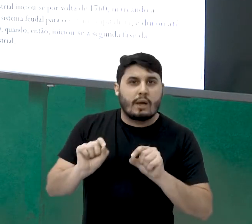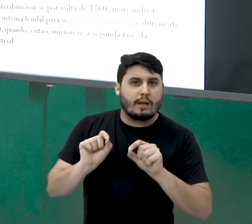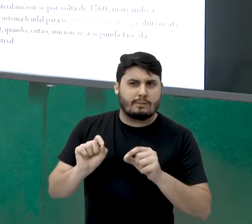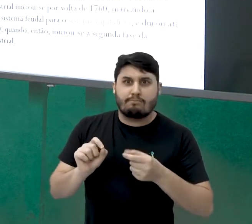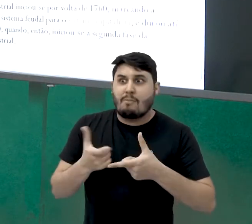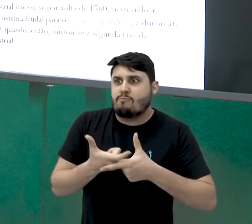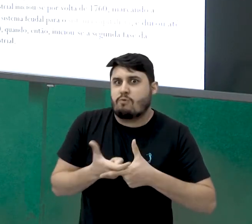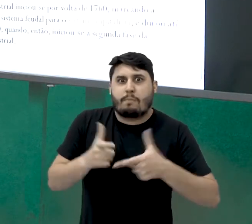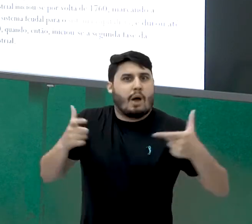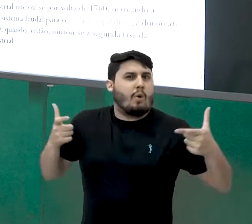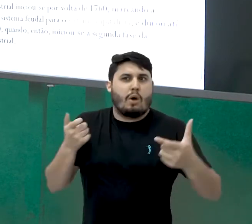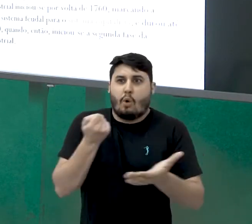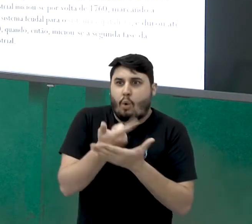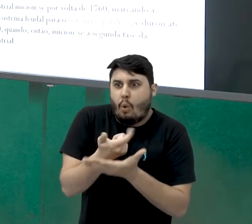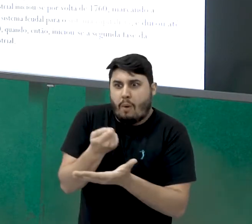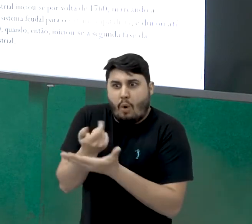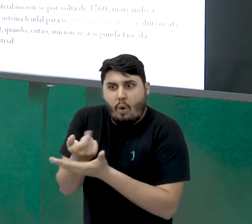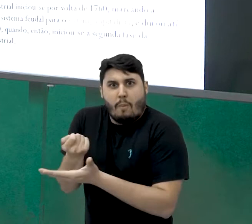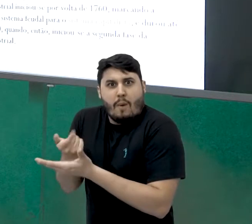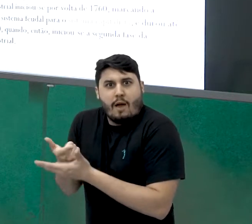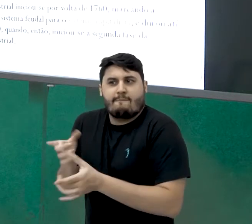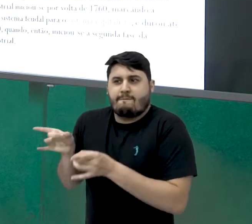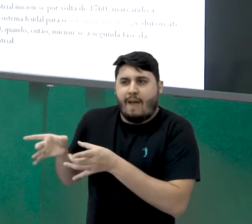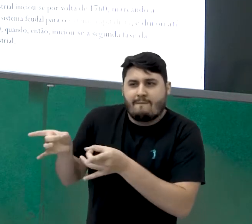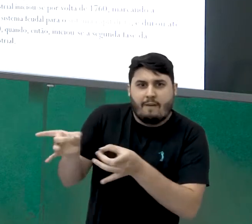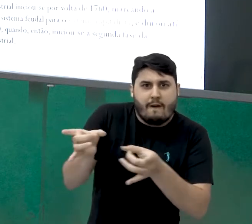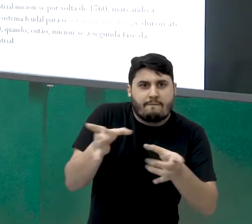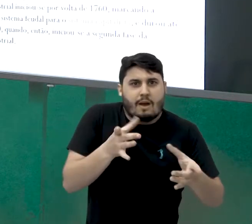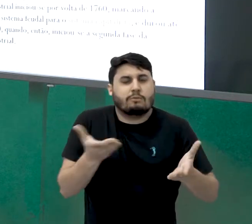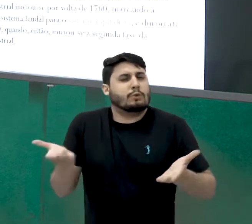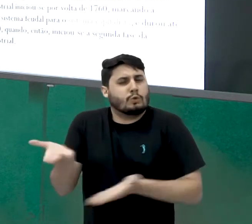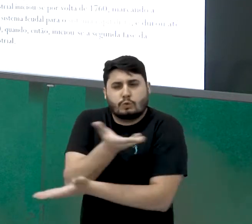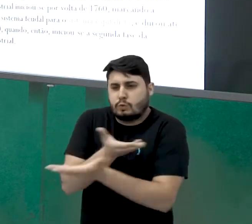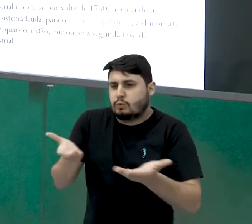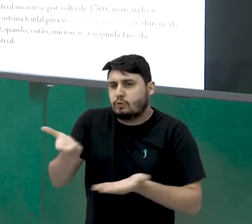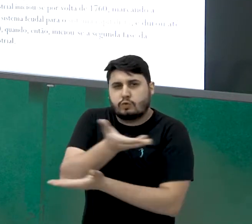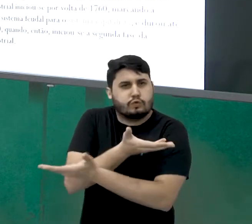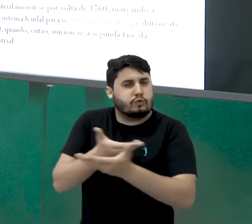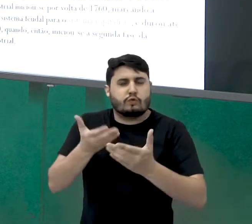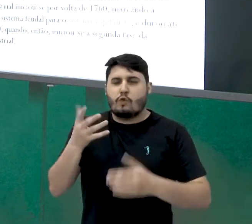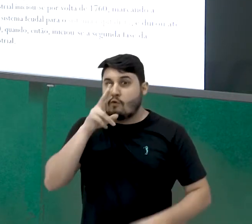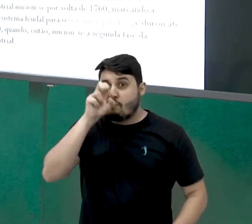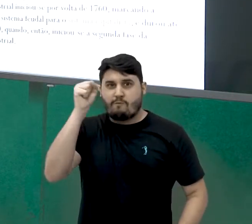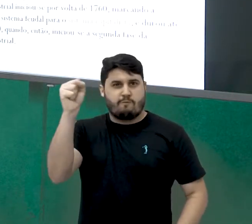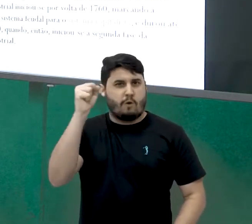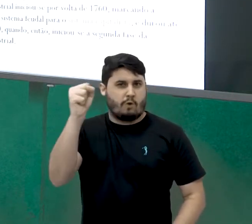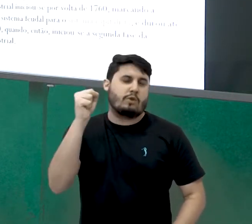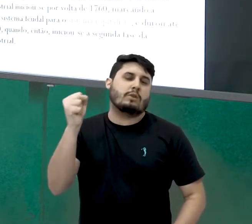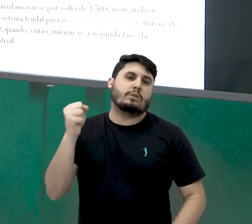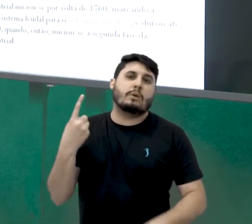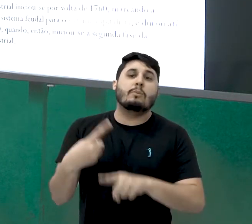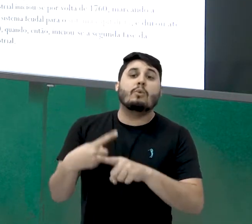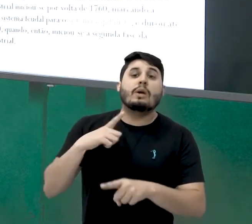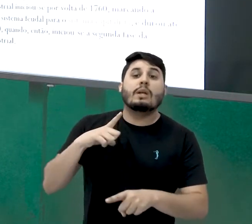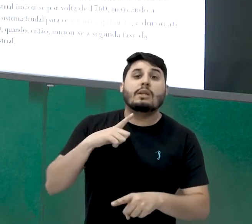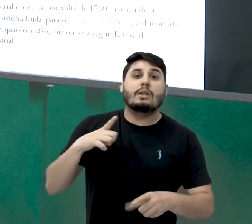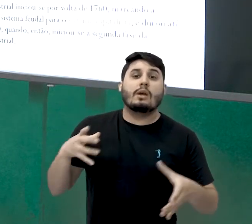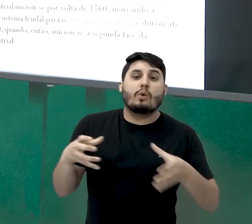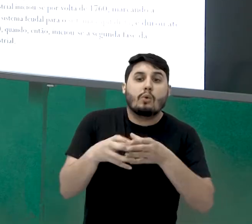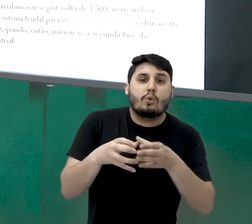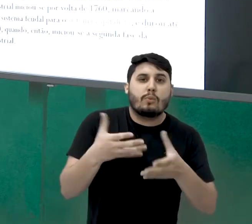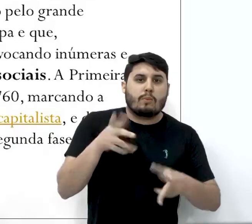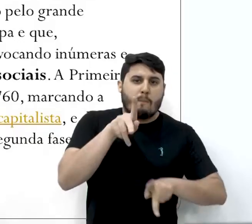colônias elas tinham relações comerciais, principalmente porque eles tinham dois tipos de colônias, as de povoamento e as